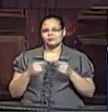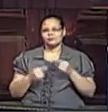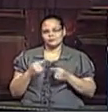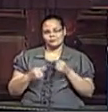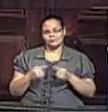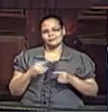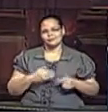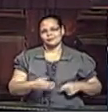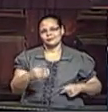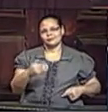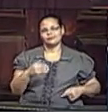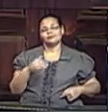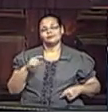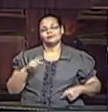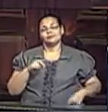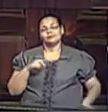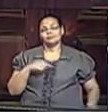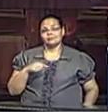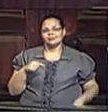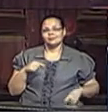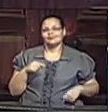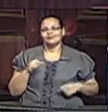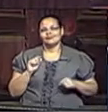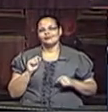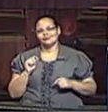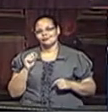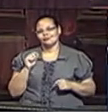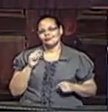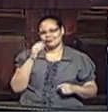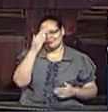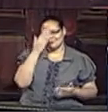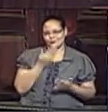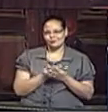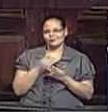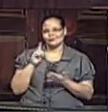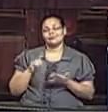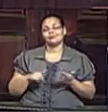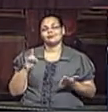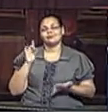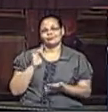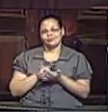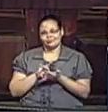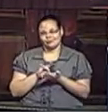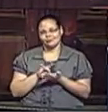inclusive, reflete nos conceitos de legitimidade.